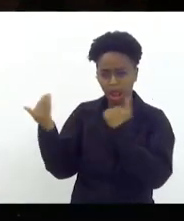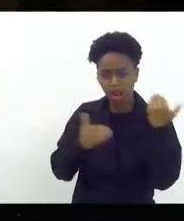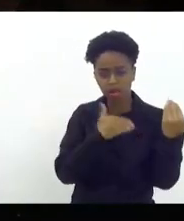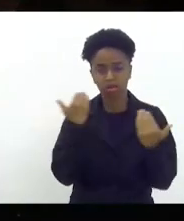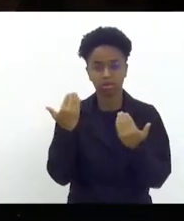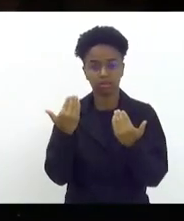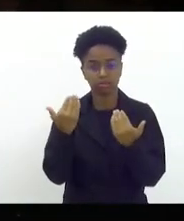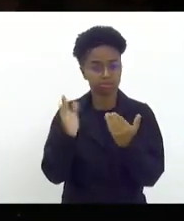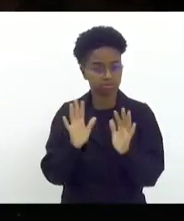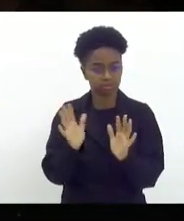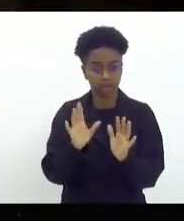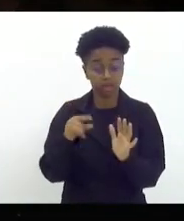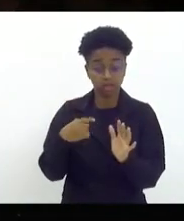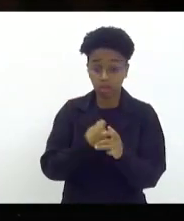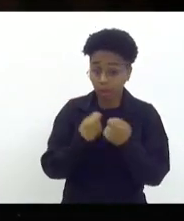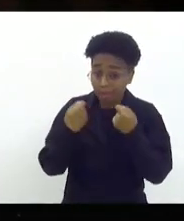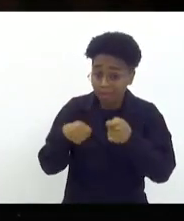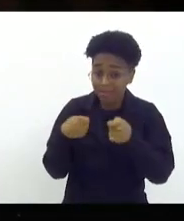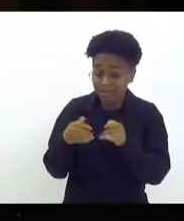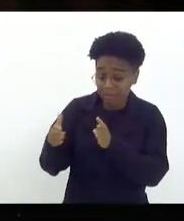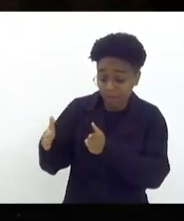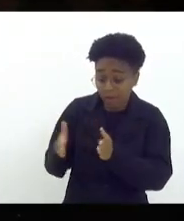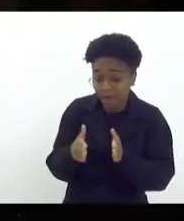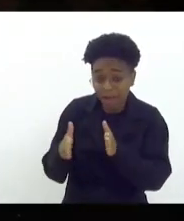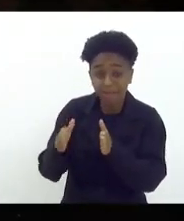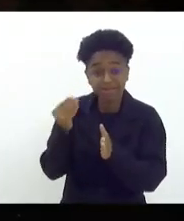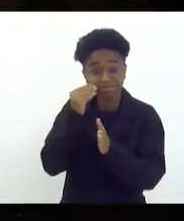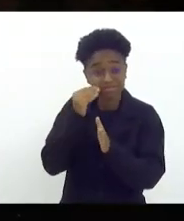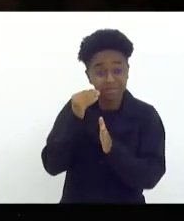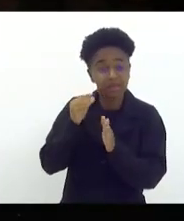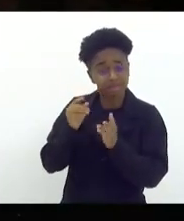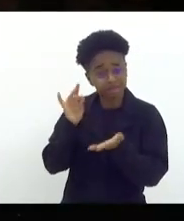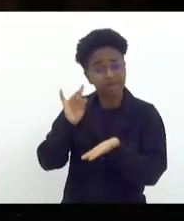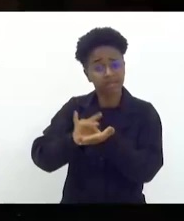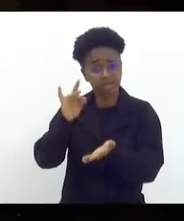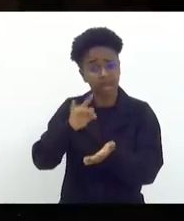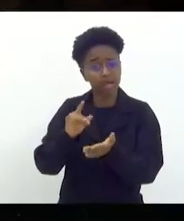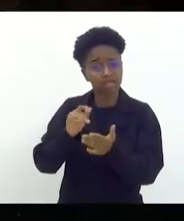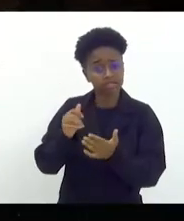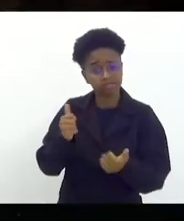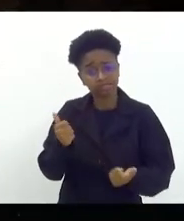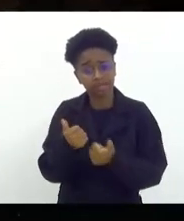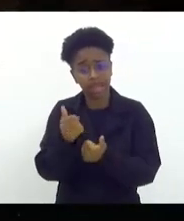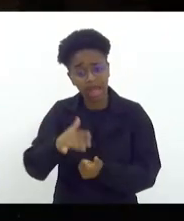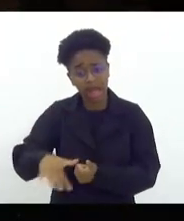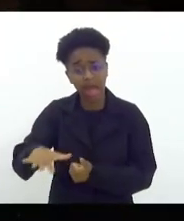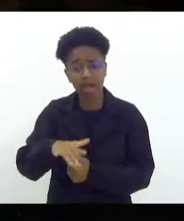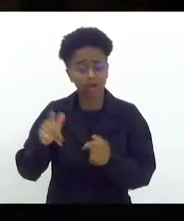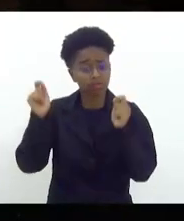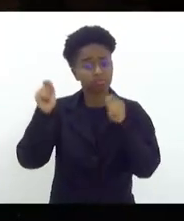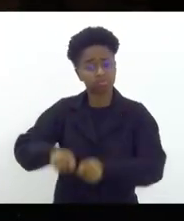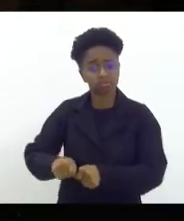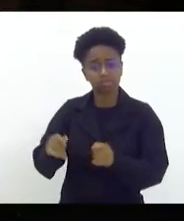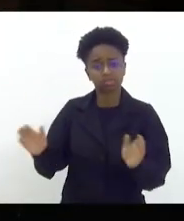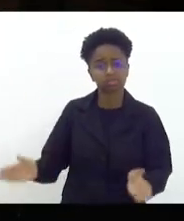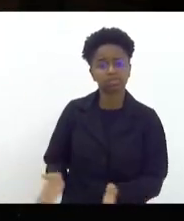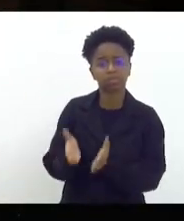nós caminhamos para um investimento nessas áreas que podem se promover